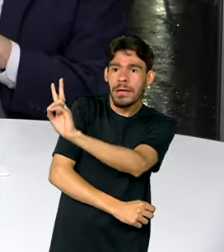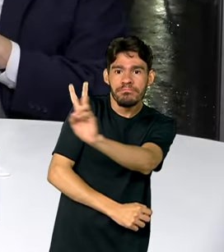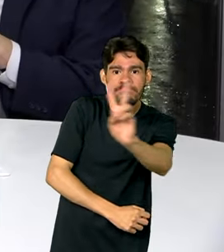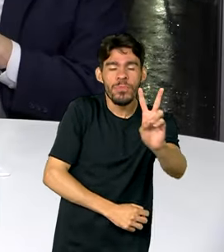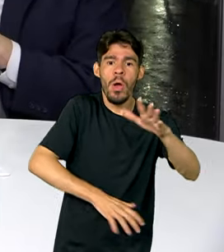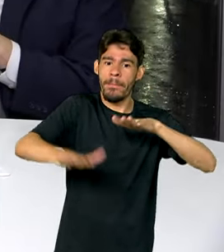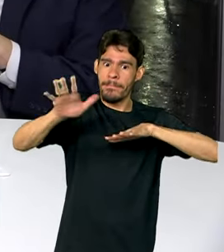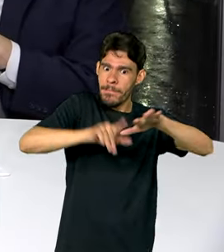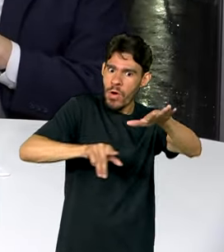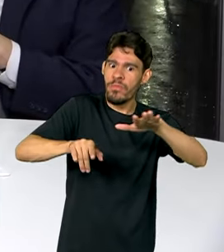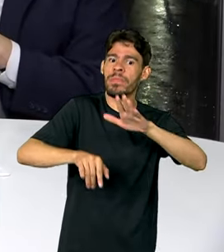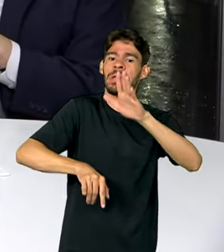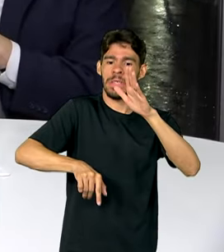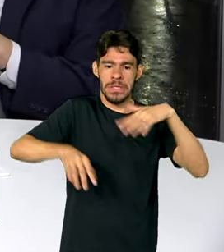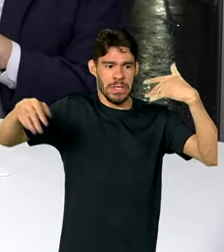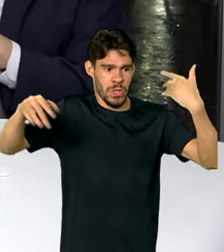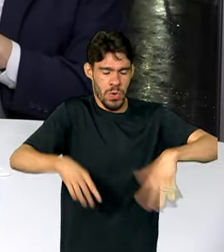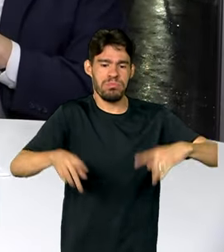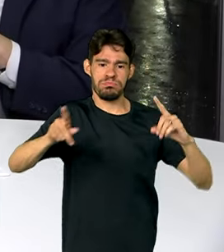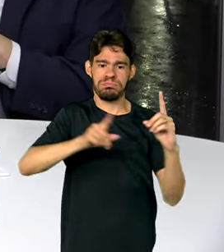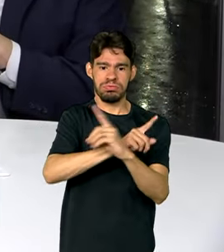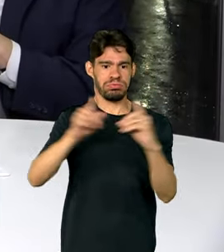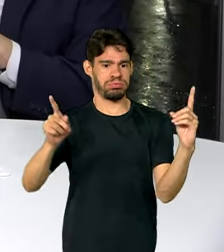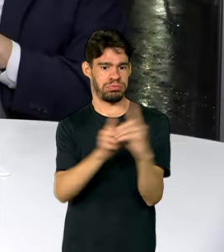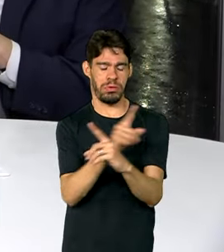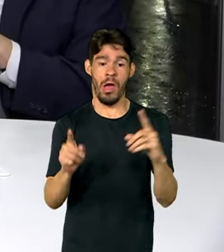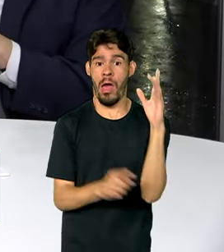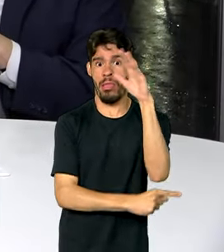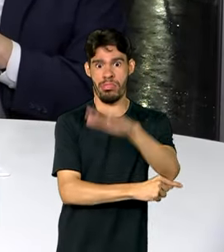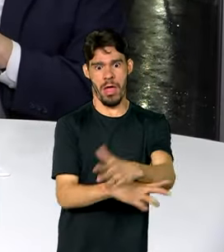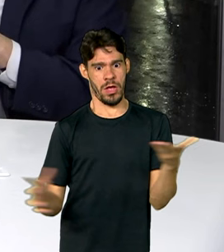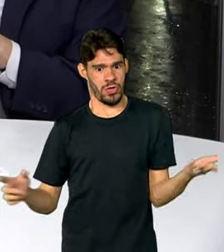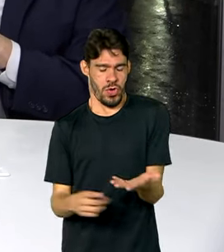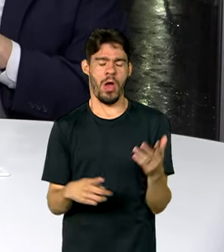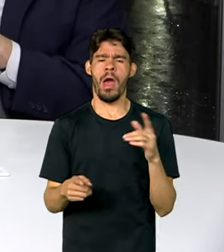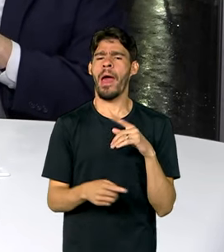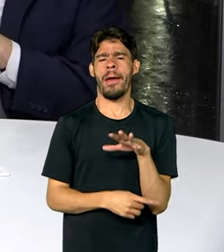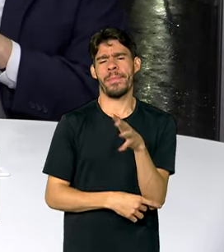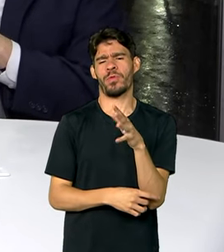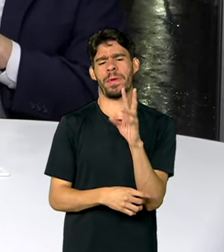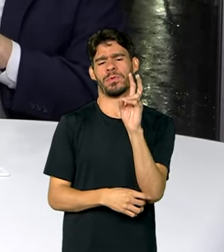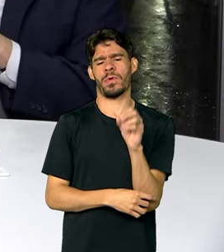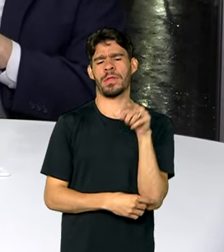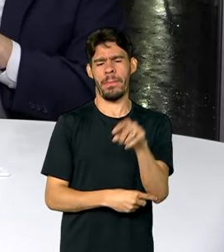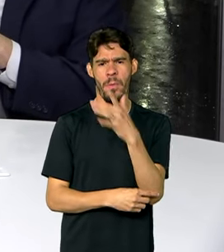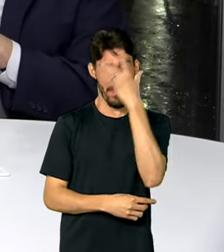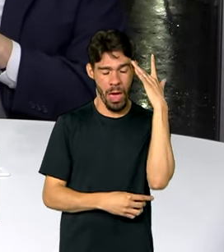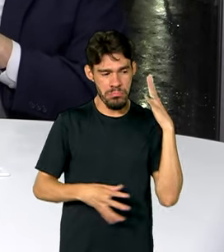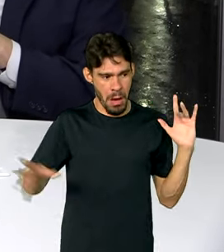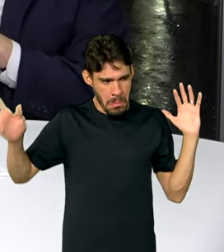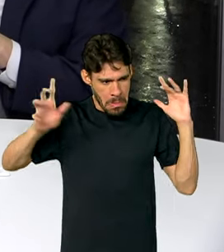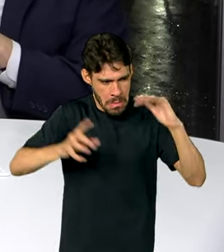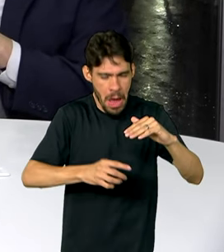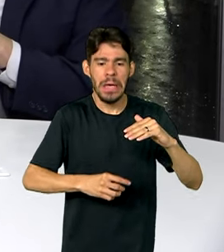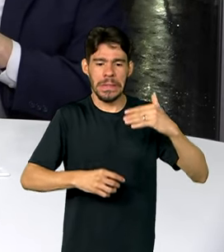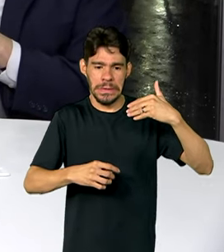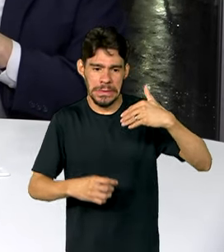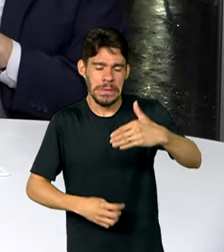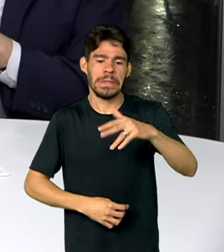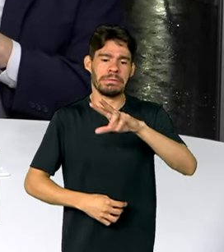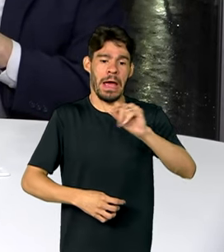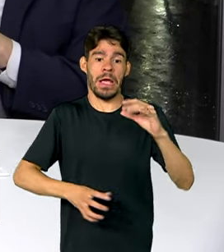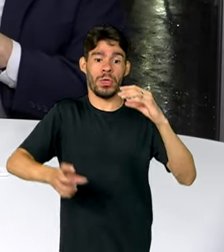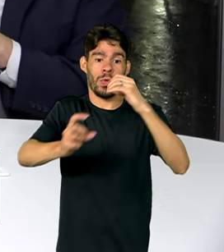esse movimento que já se intensificou na tarde de hoje. Como eu disse, são esperadas cerca de 50 mil pessoas aqui nos próximos dias, sendo mais